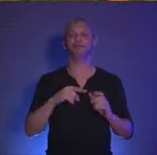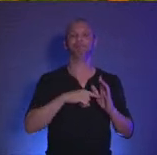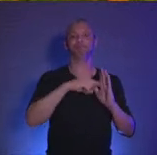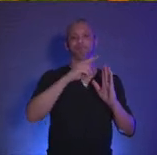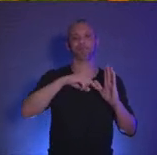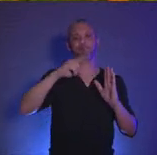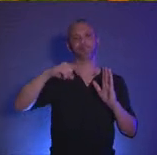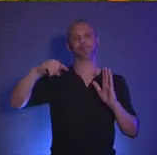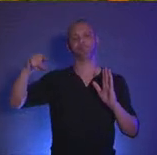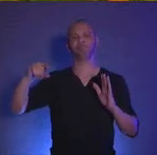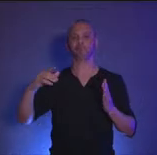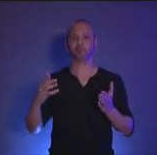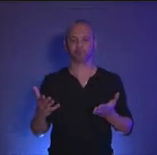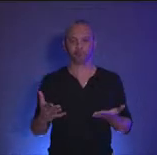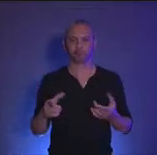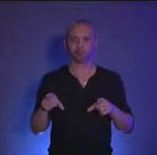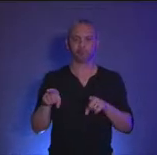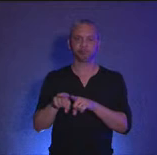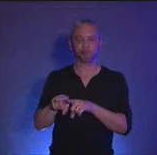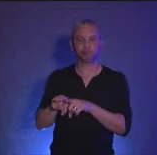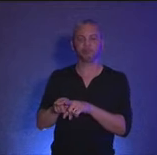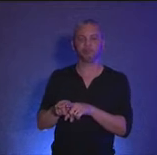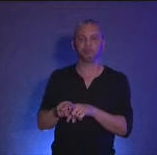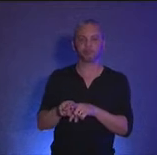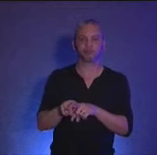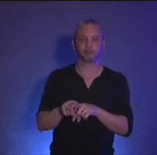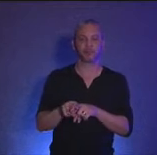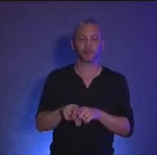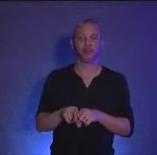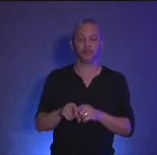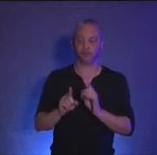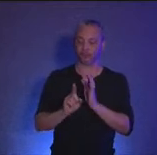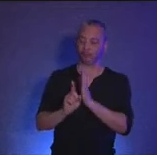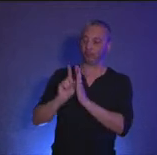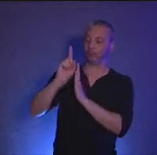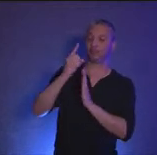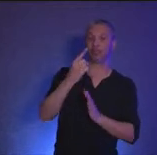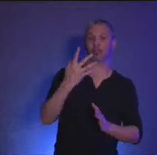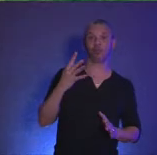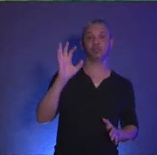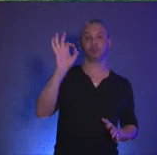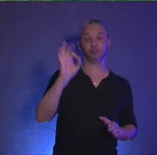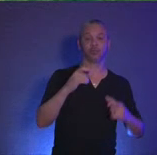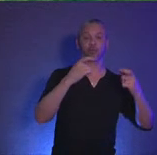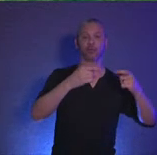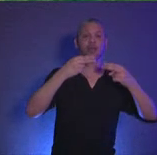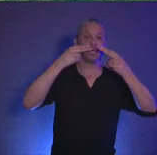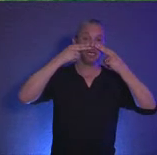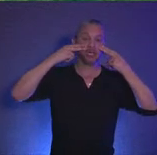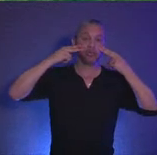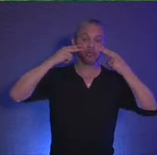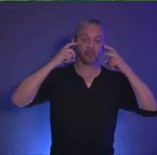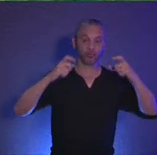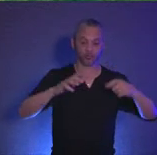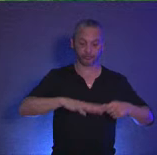alto e esse número é de 14% nas terras indígenas.